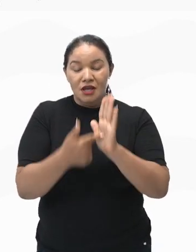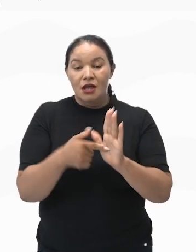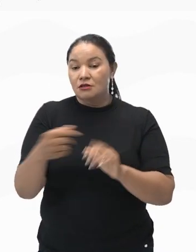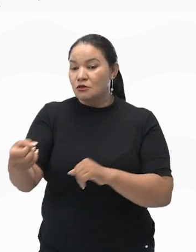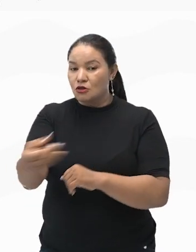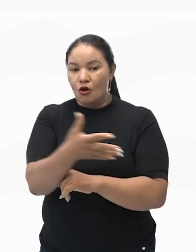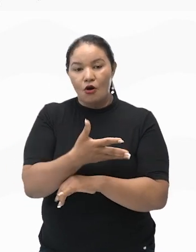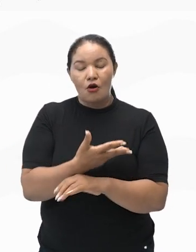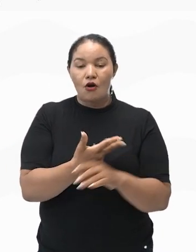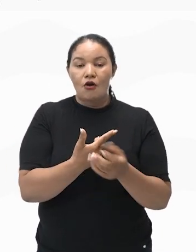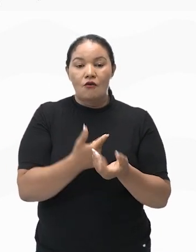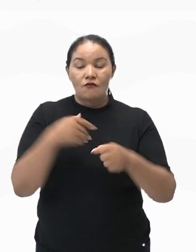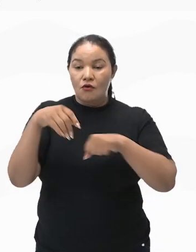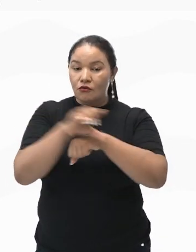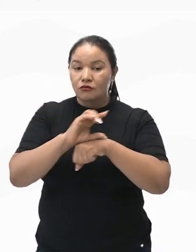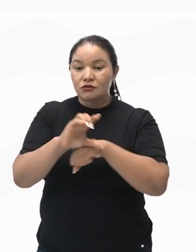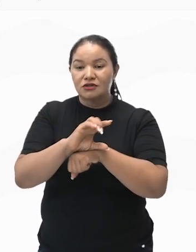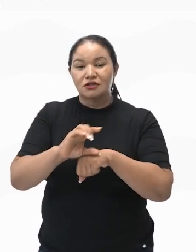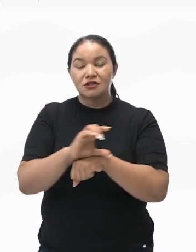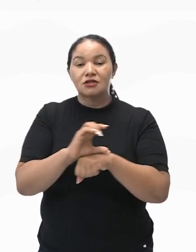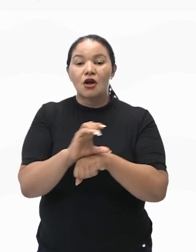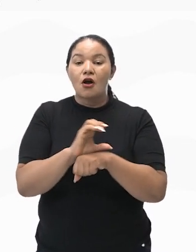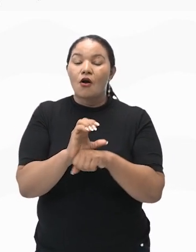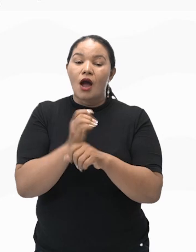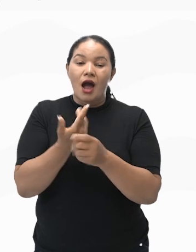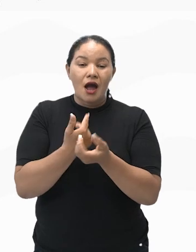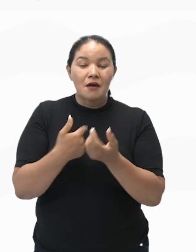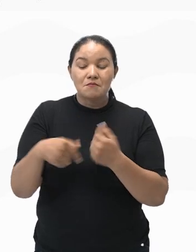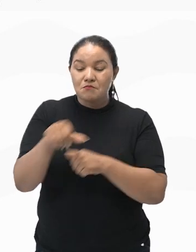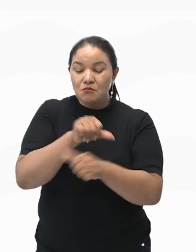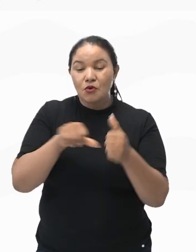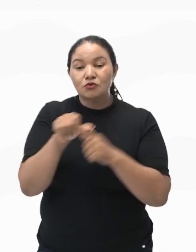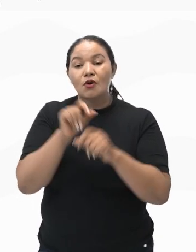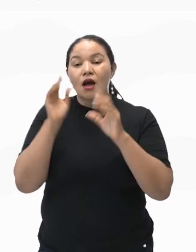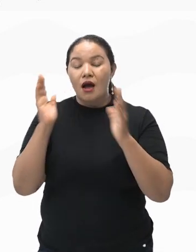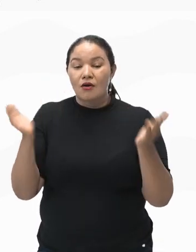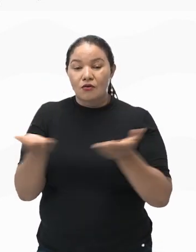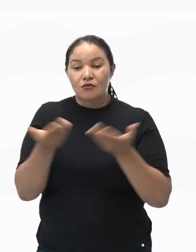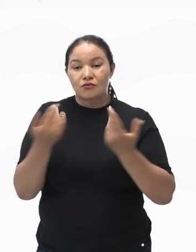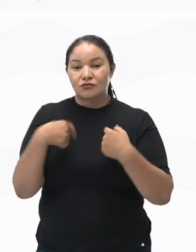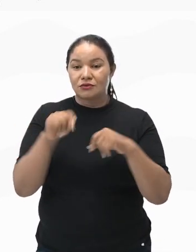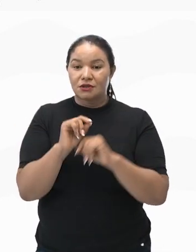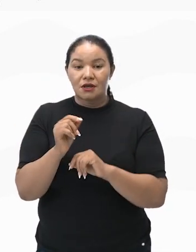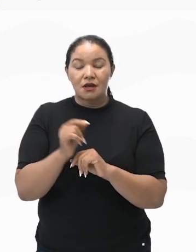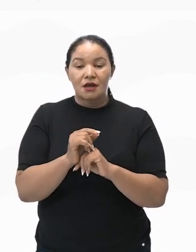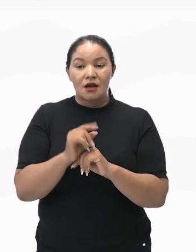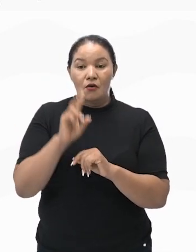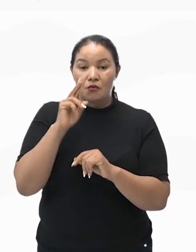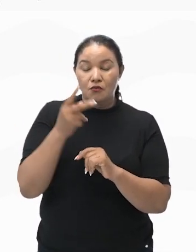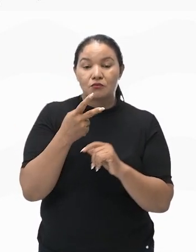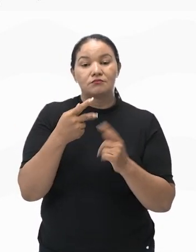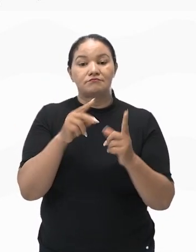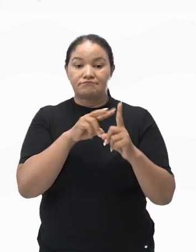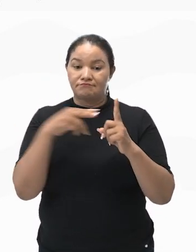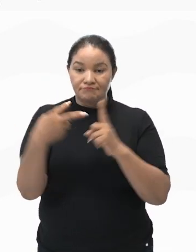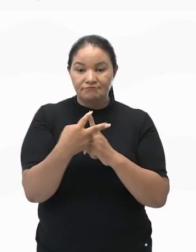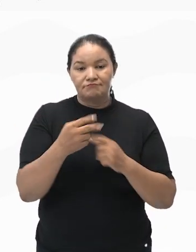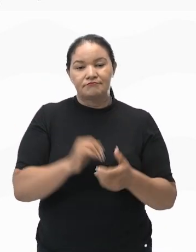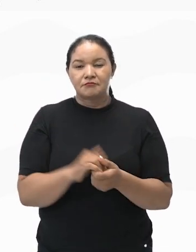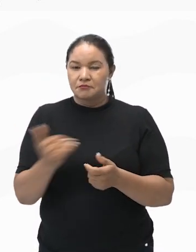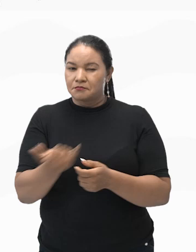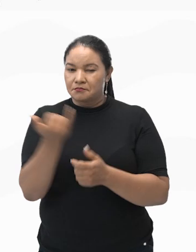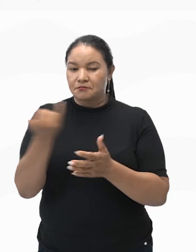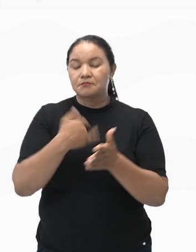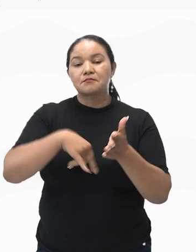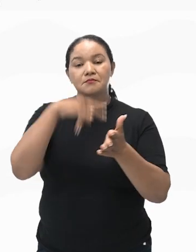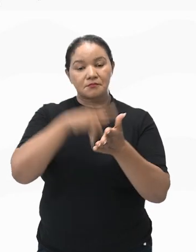Constituição que trouxe uma nova percepção. Isso, e foi justamente, olha como a importância desse documento,